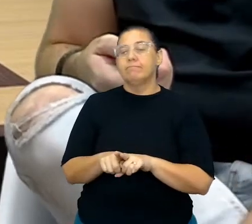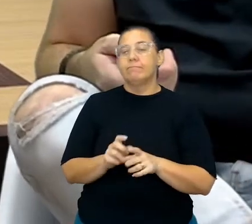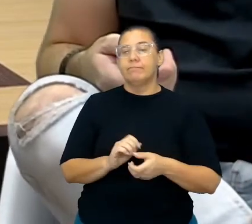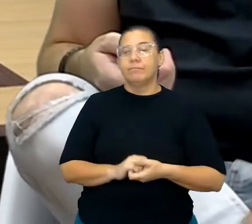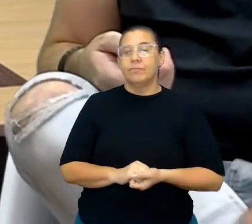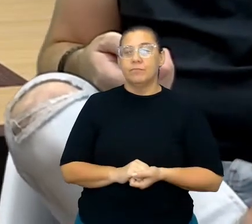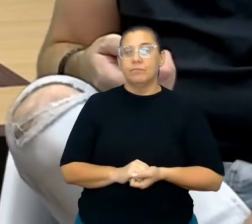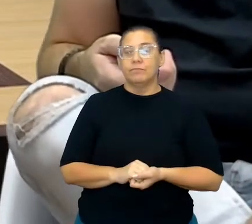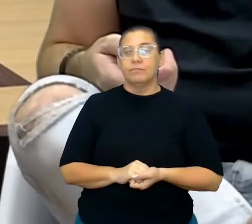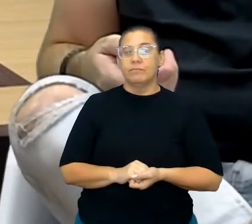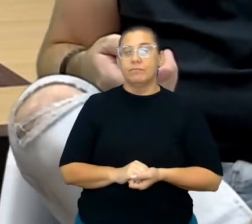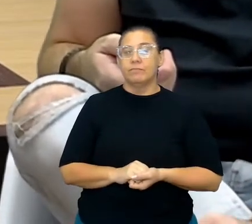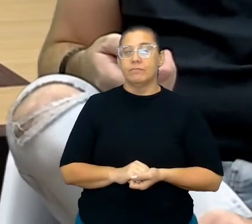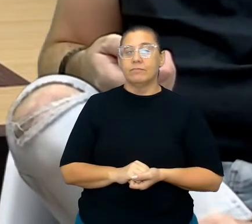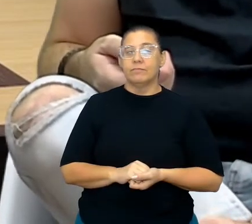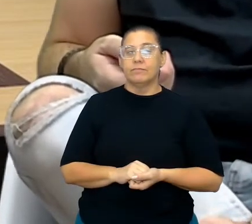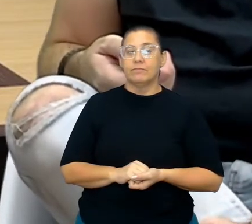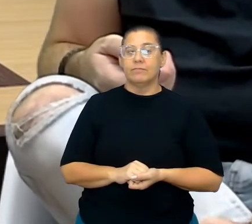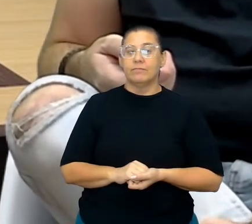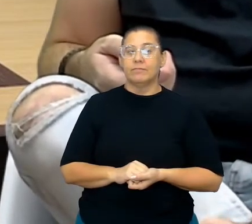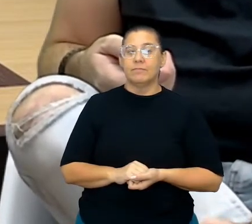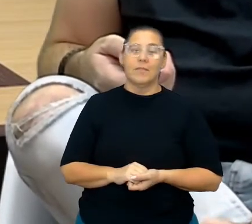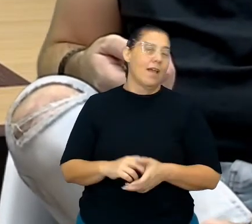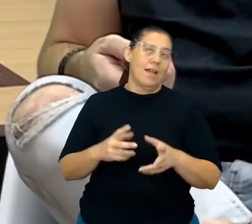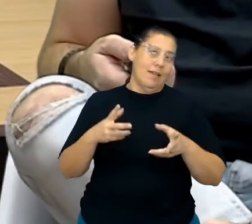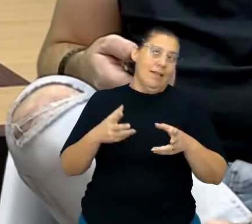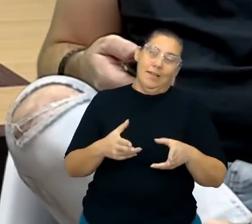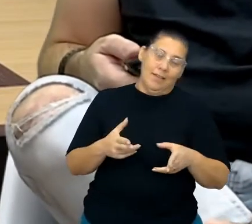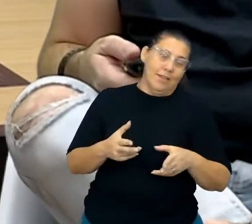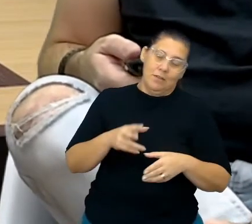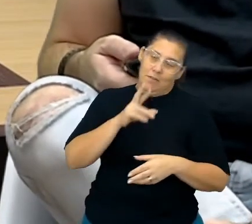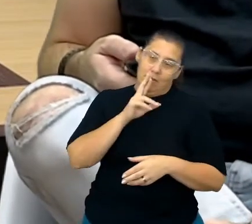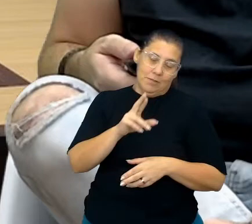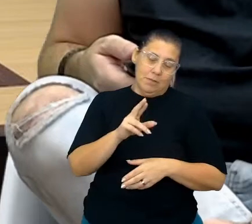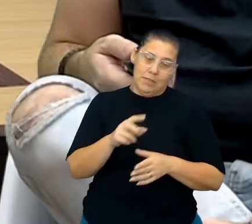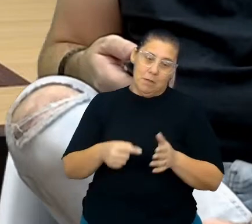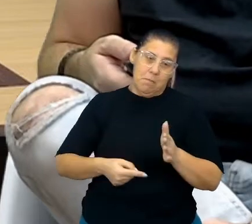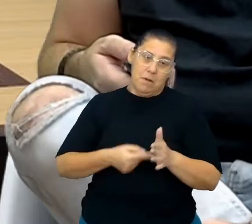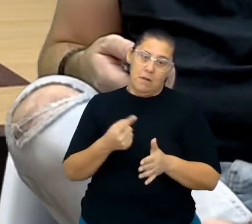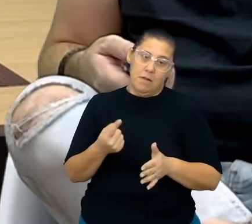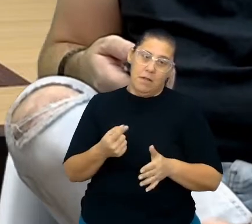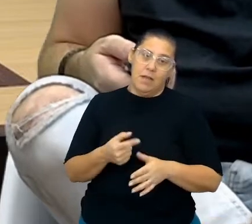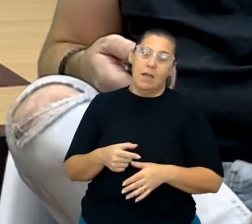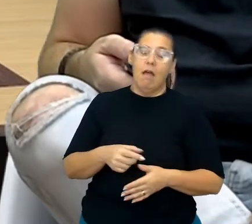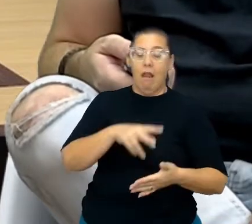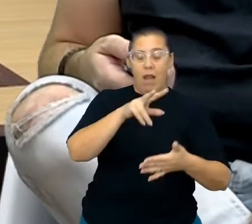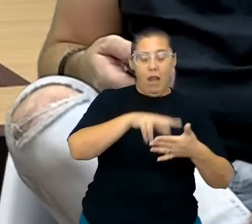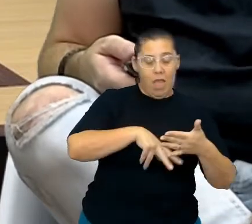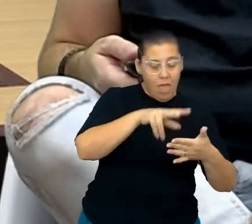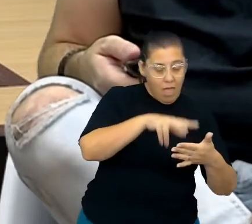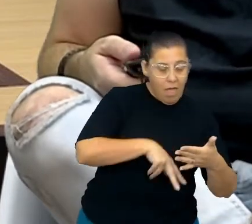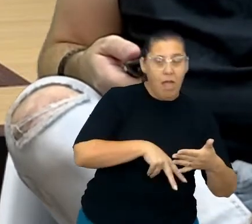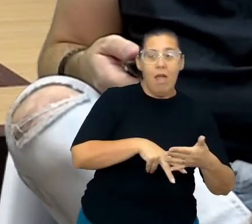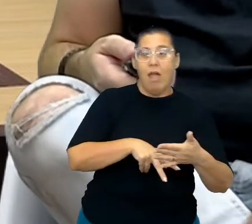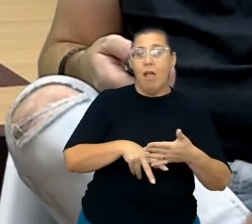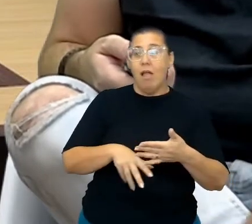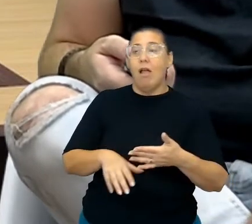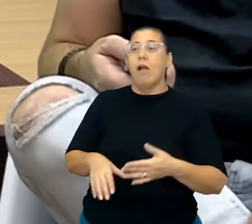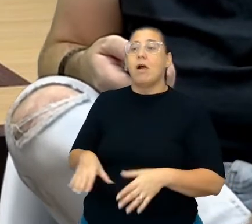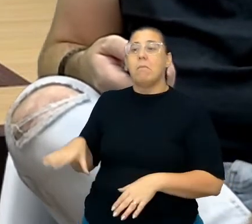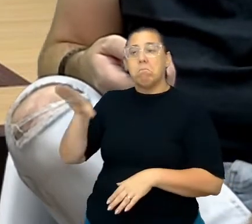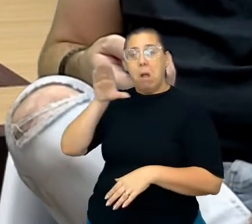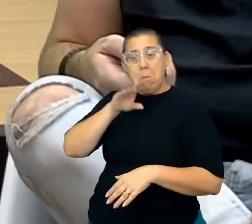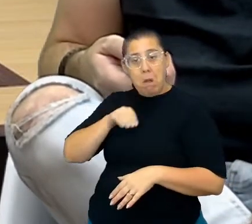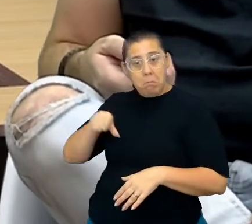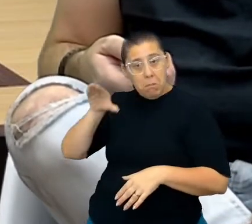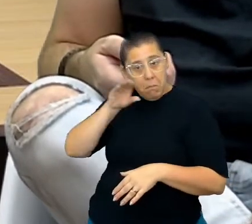né, tipo, parar de... É a mesma coisa que a primeira. Aprender a ler, a falar